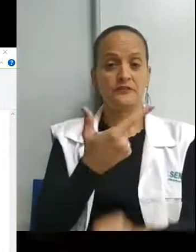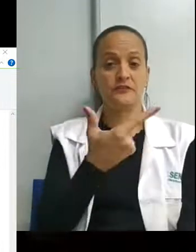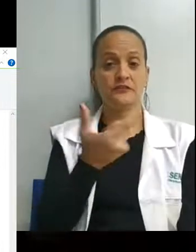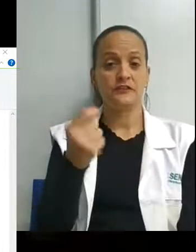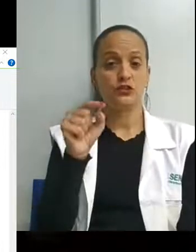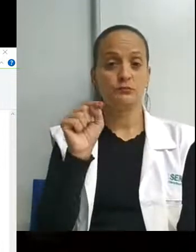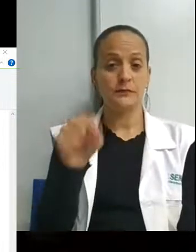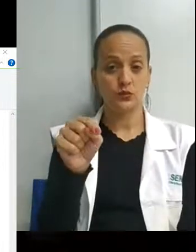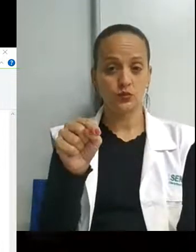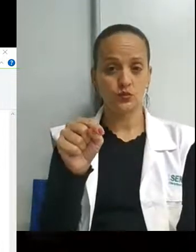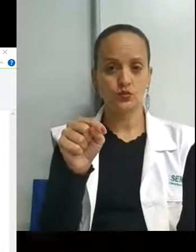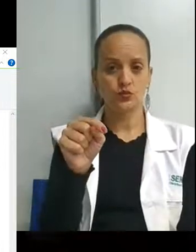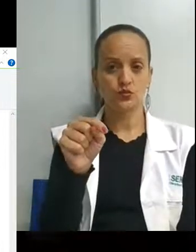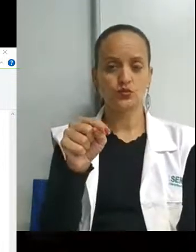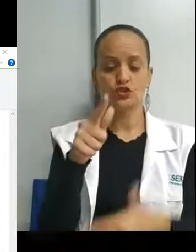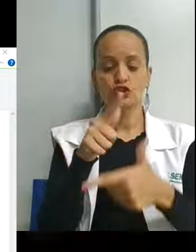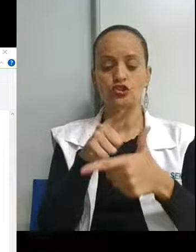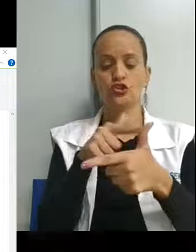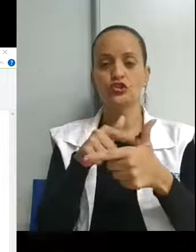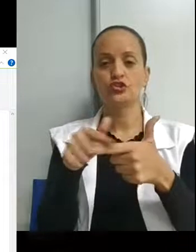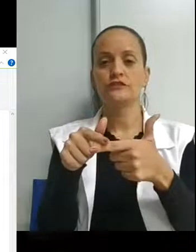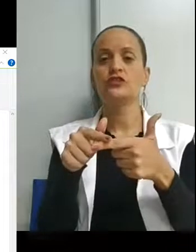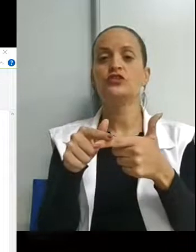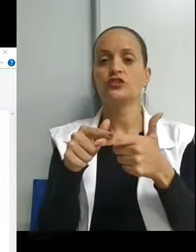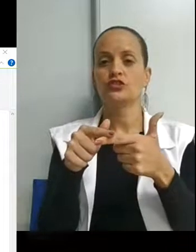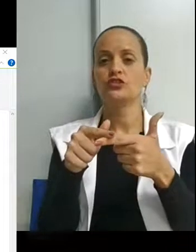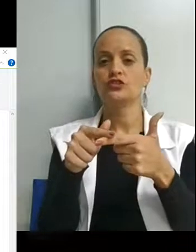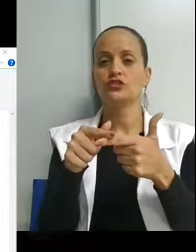20.000 dividido pelo quê? Por